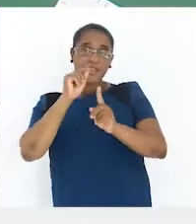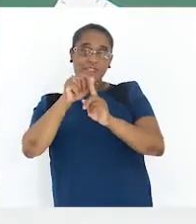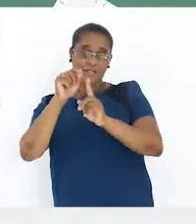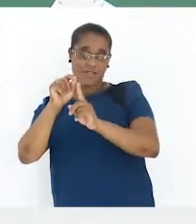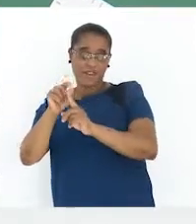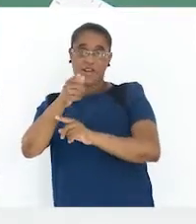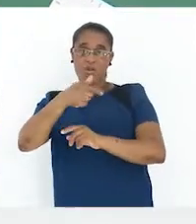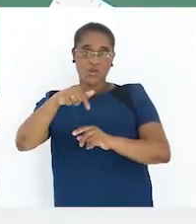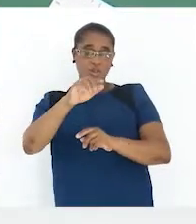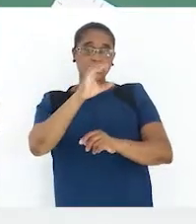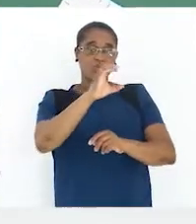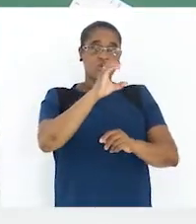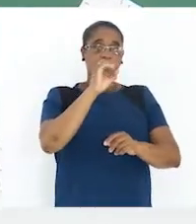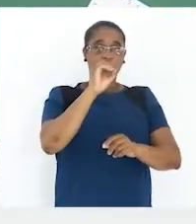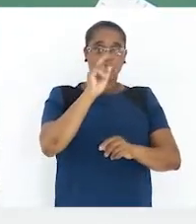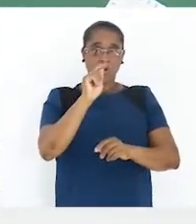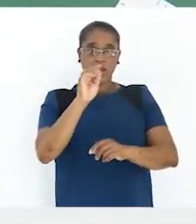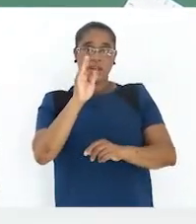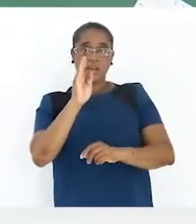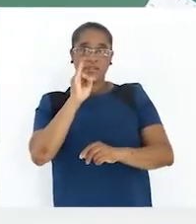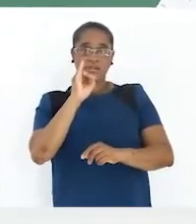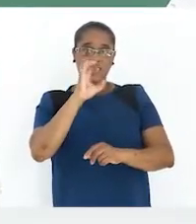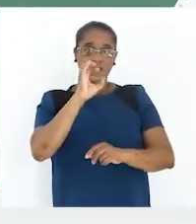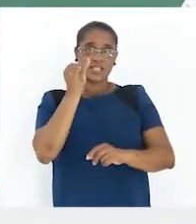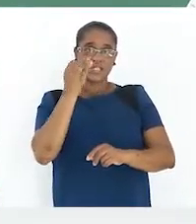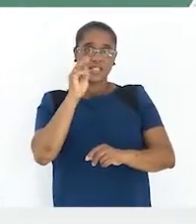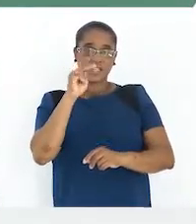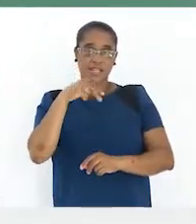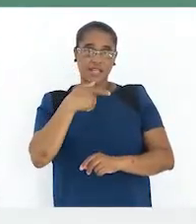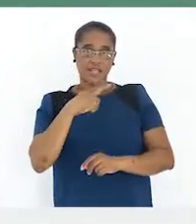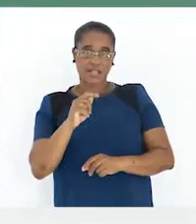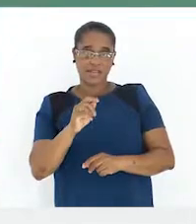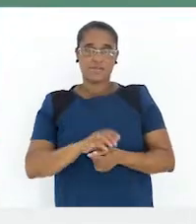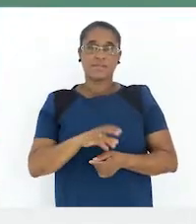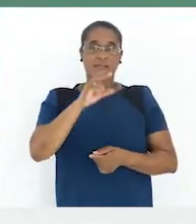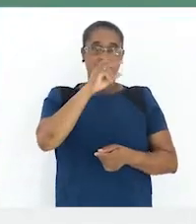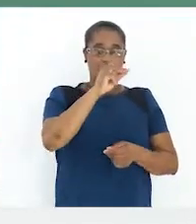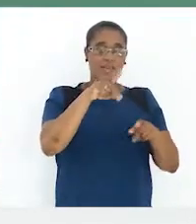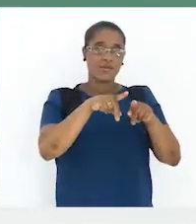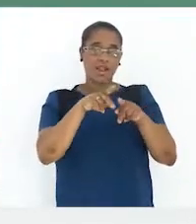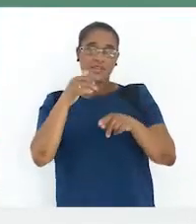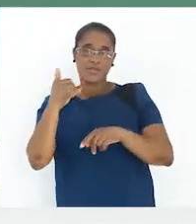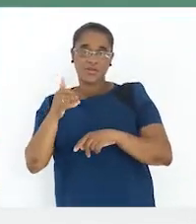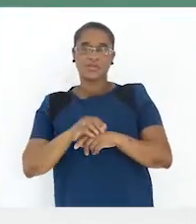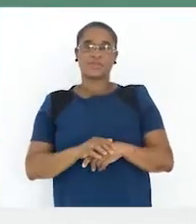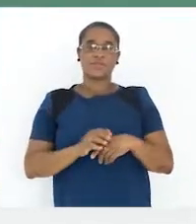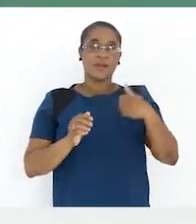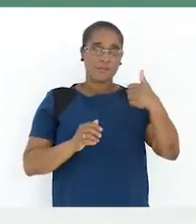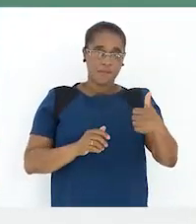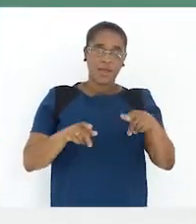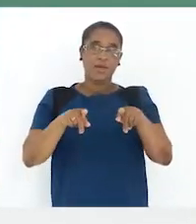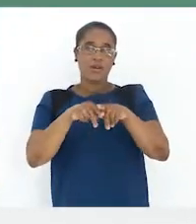nossos coeficientes. O A é igual a 2, o B é igual a menos